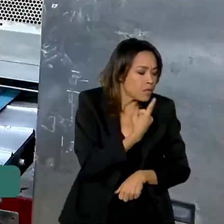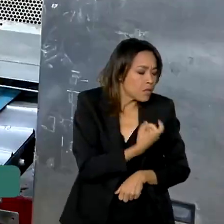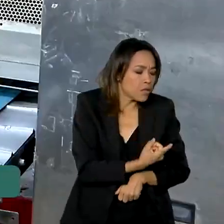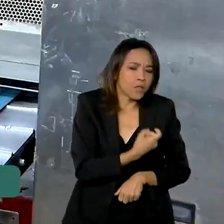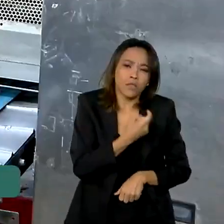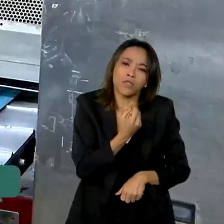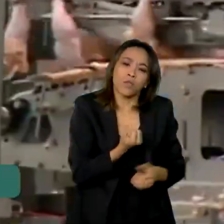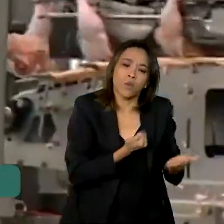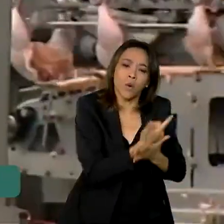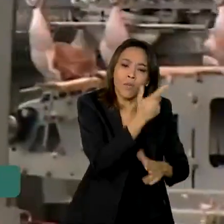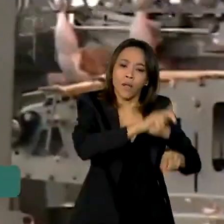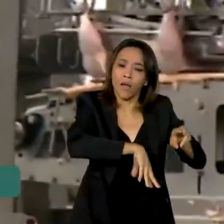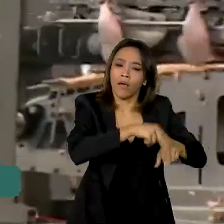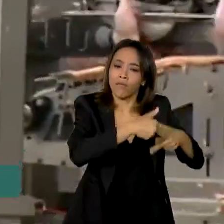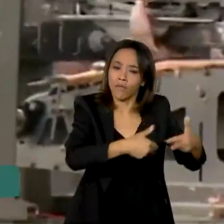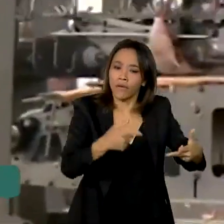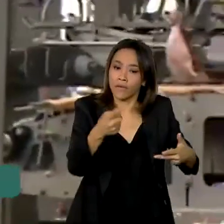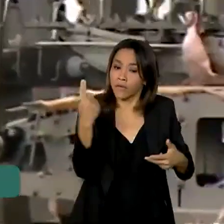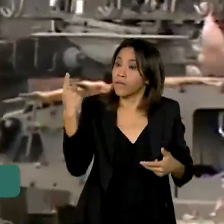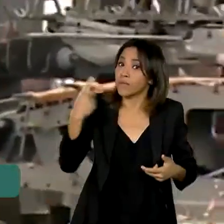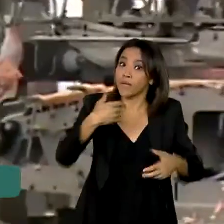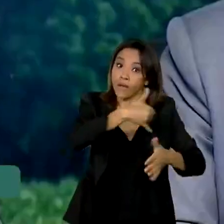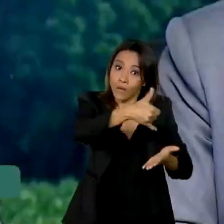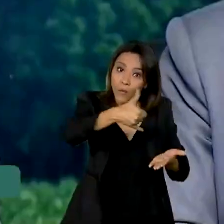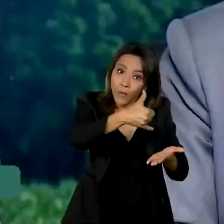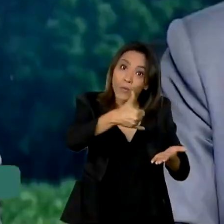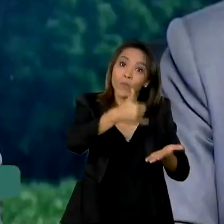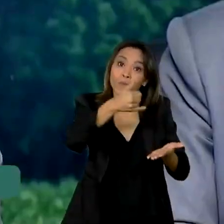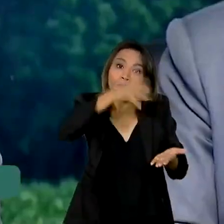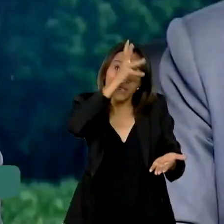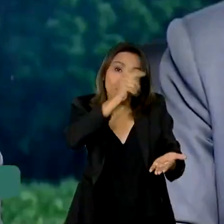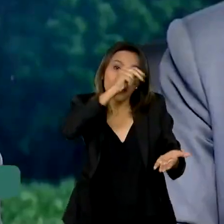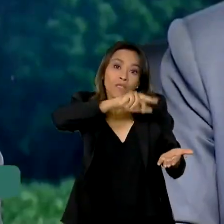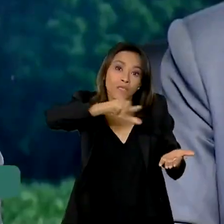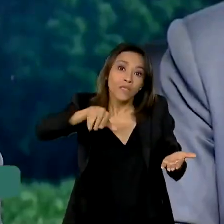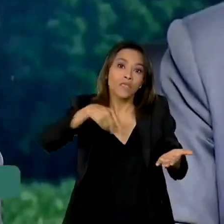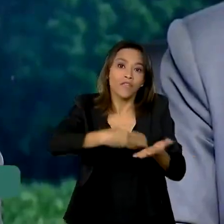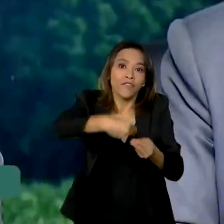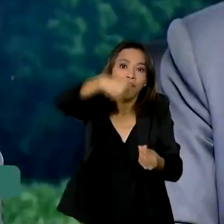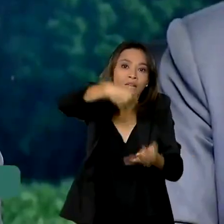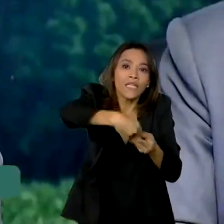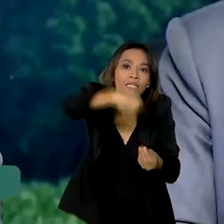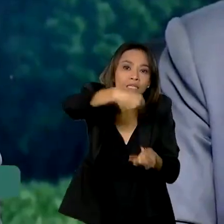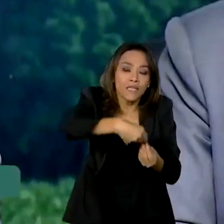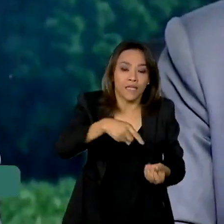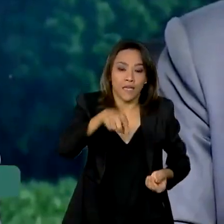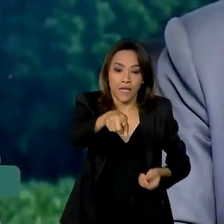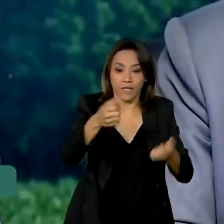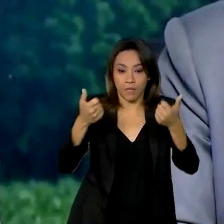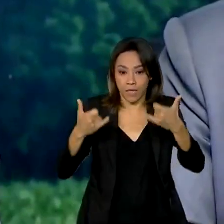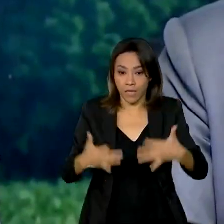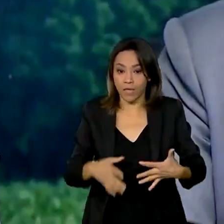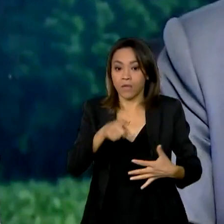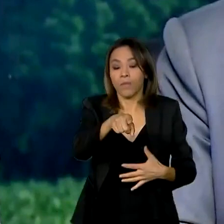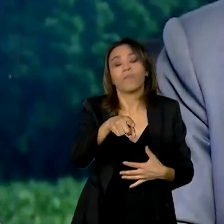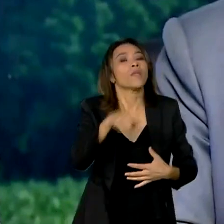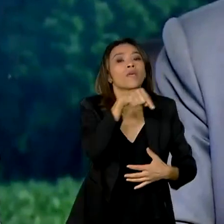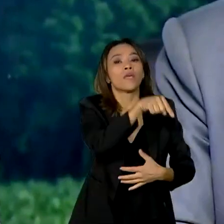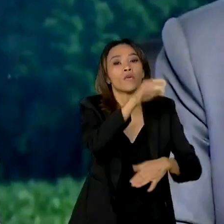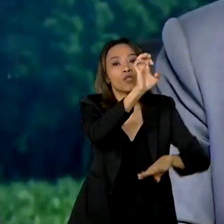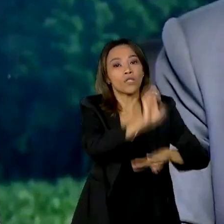origem animal, como farinhas e gorduras de aves. O estado do Mato Grosso antes tinha do seu rebanho e dos